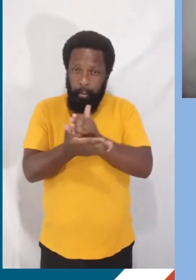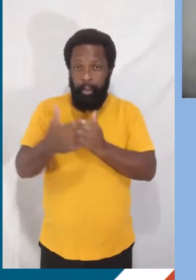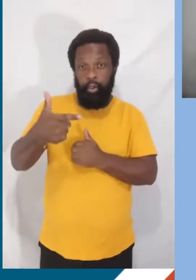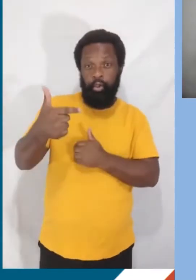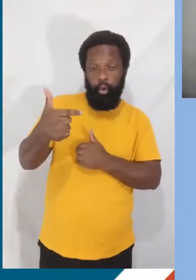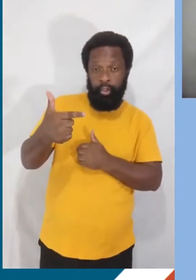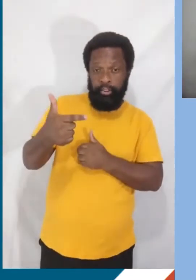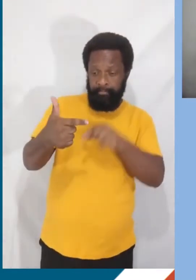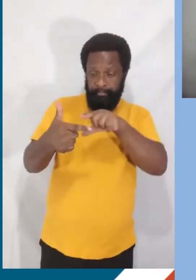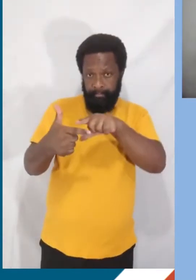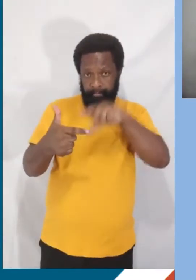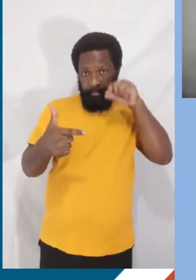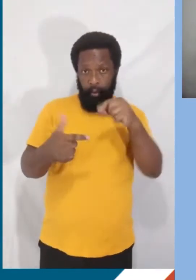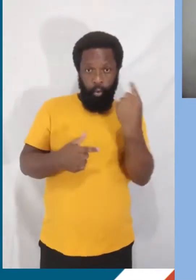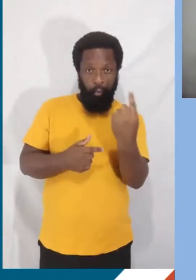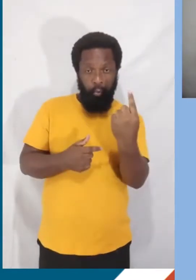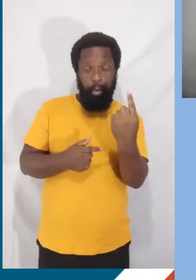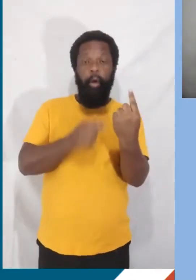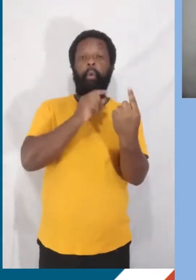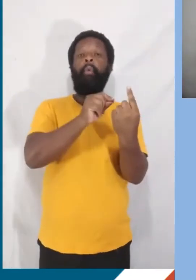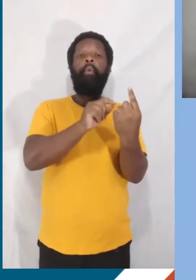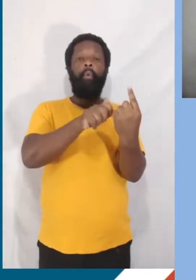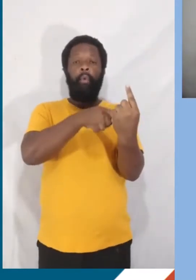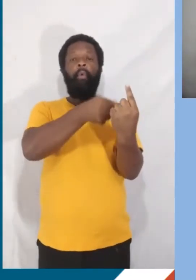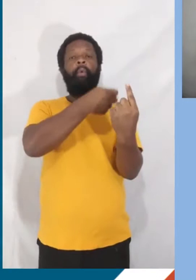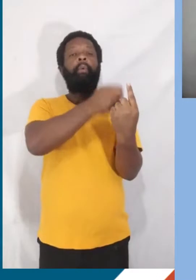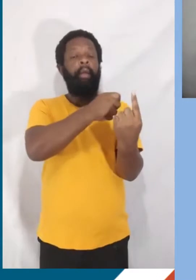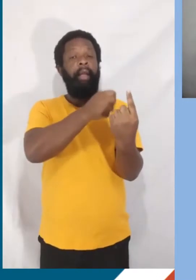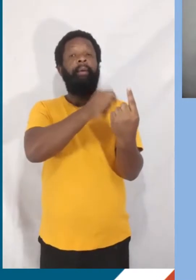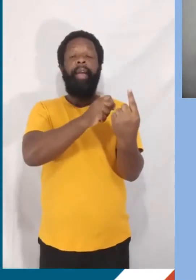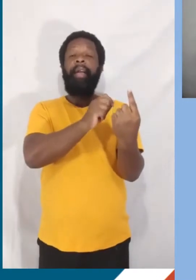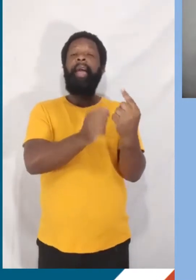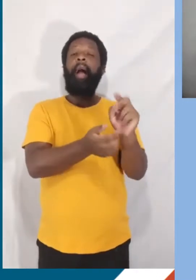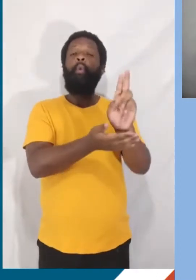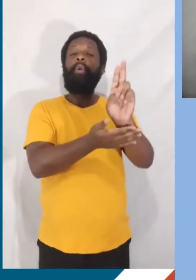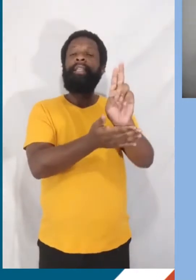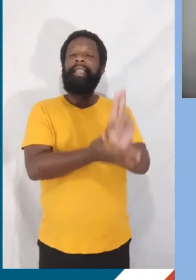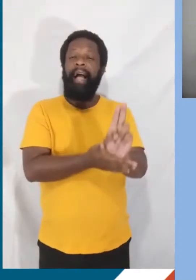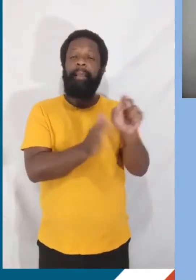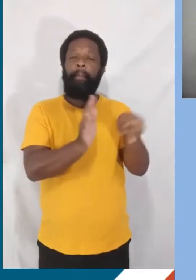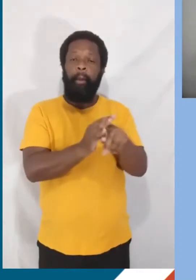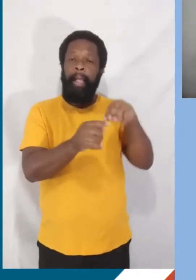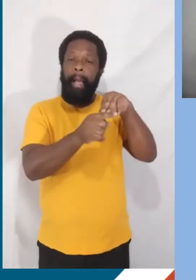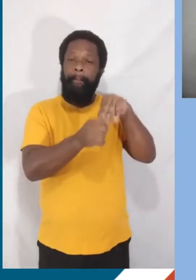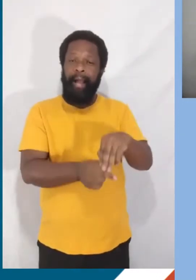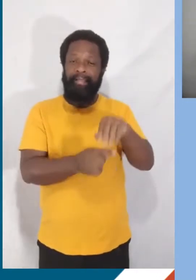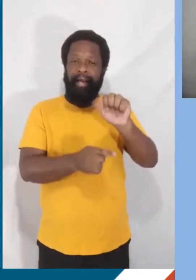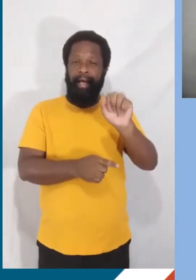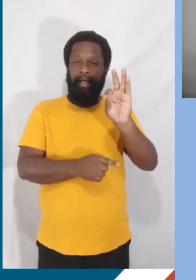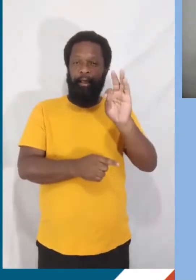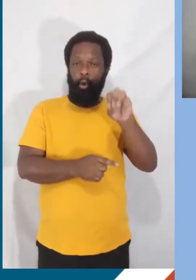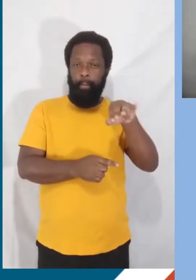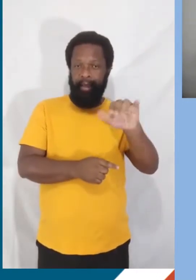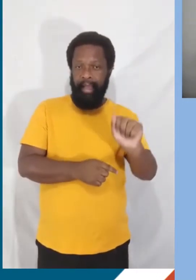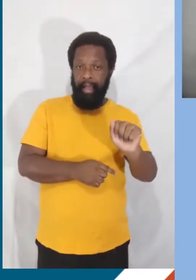dessas 12 partes e se definiu como que nada mais nada menos isso representaria a unidade da massa atômica,